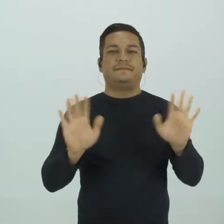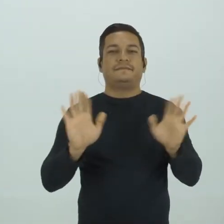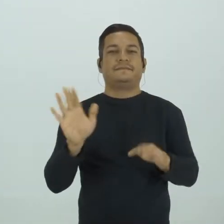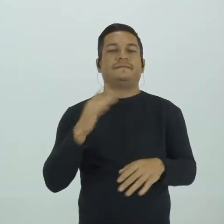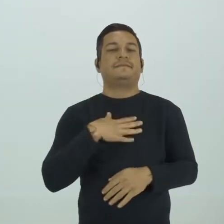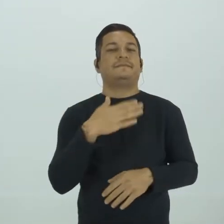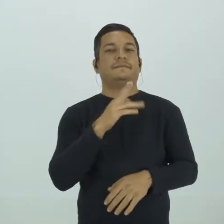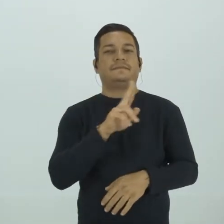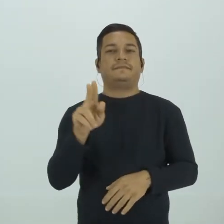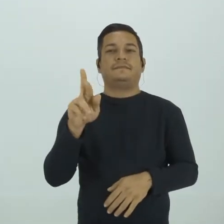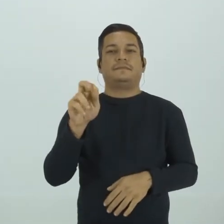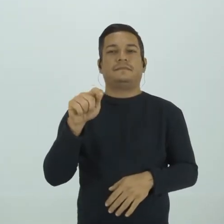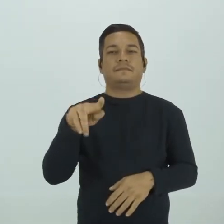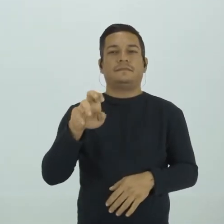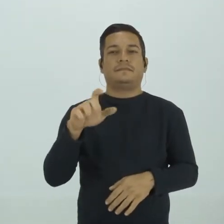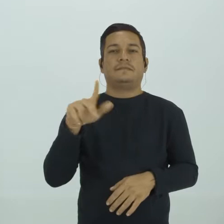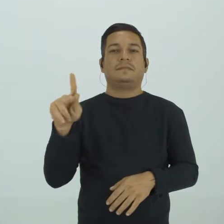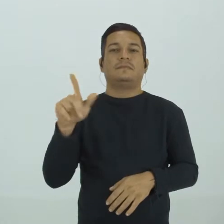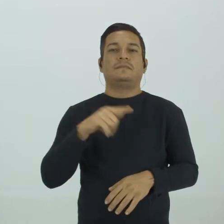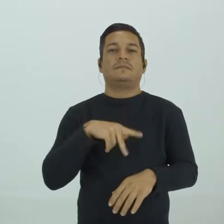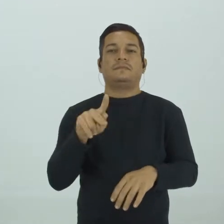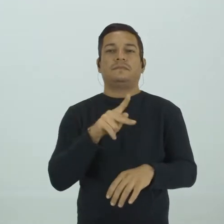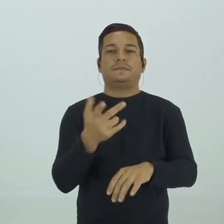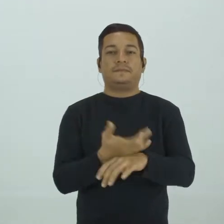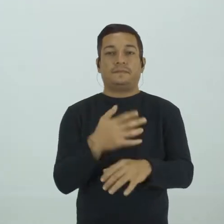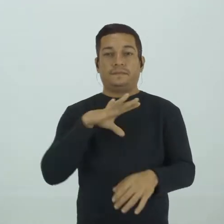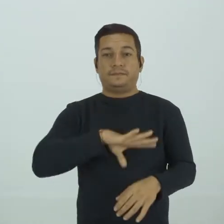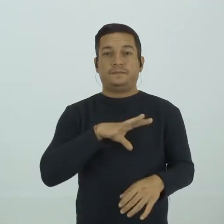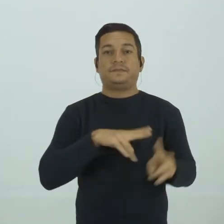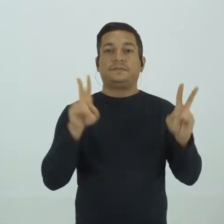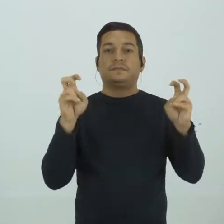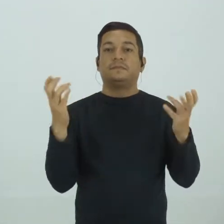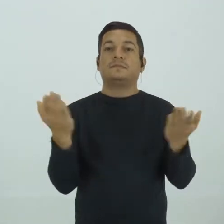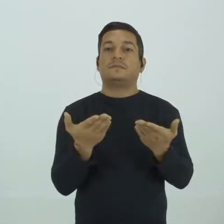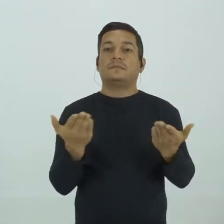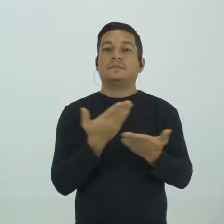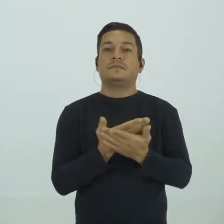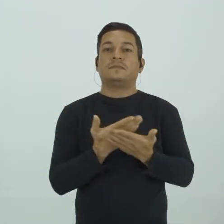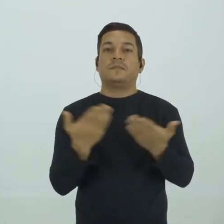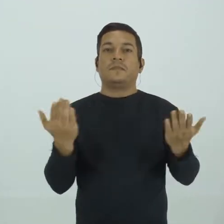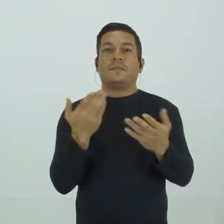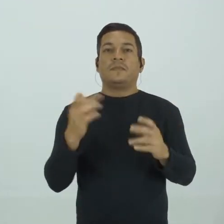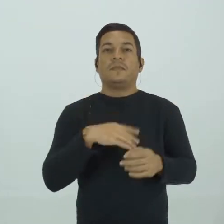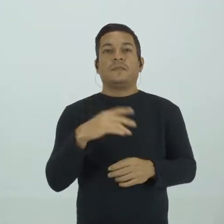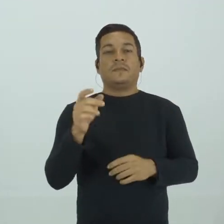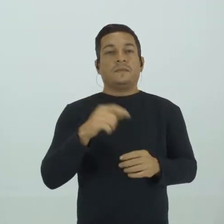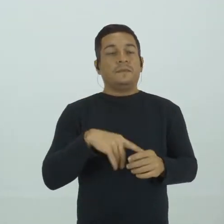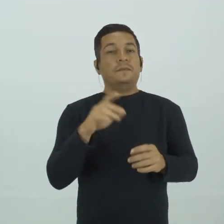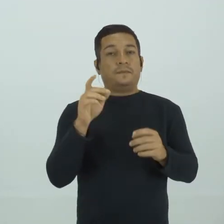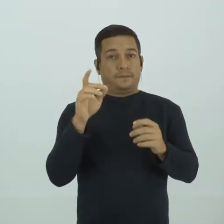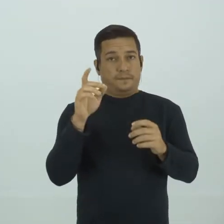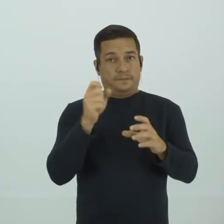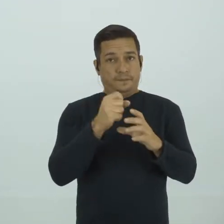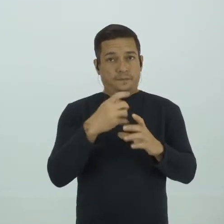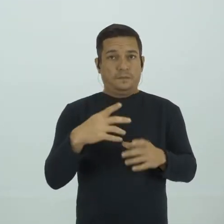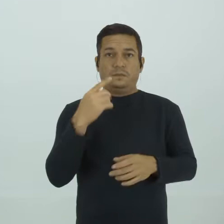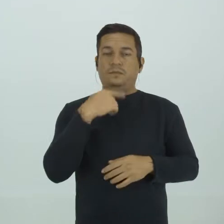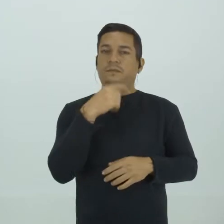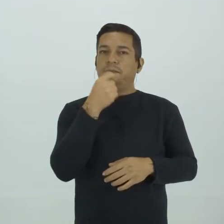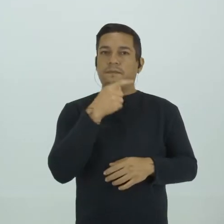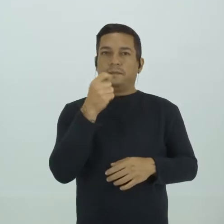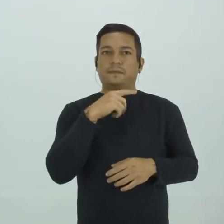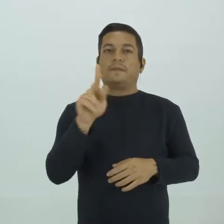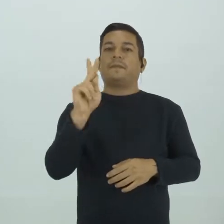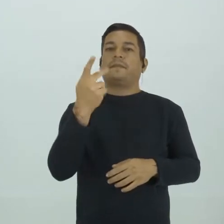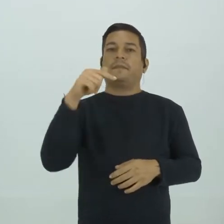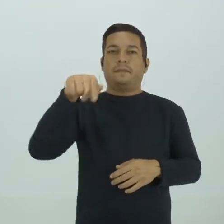Olá, meu nome é Raquel, sou professora de língua portuguesa e o tema da nossa aula hoje é os elementos de humor na HQ humorística. Para quem não sabe, a